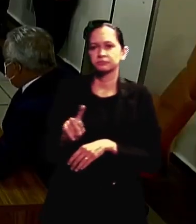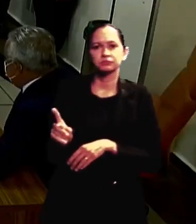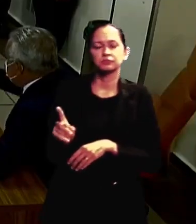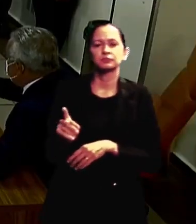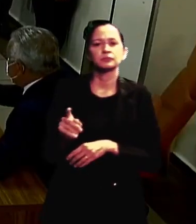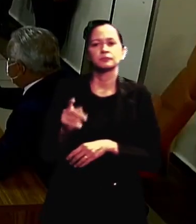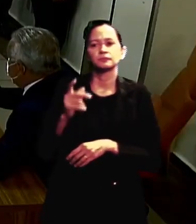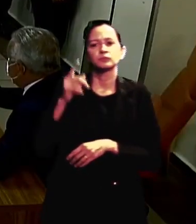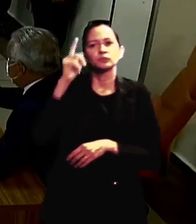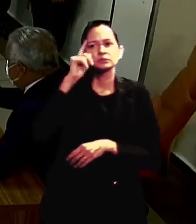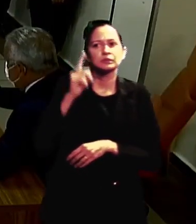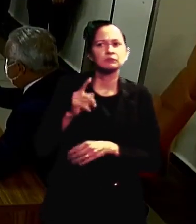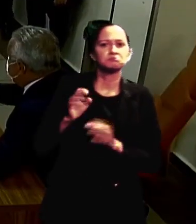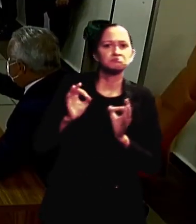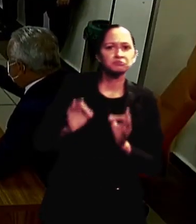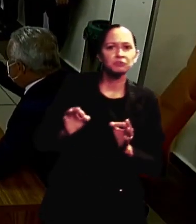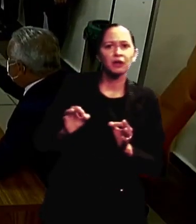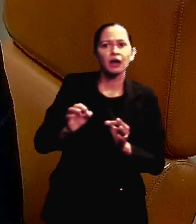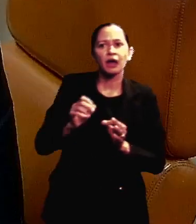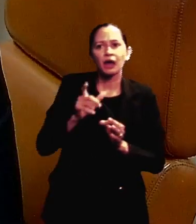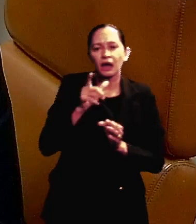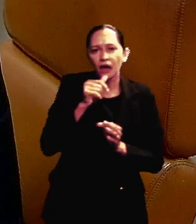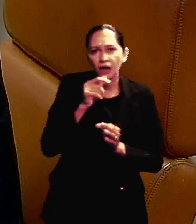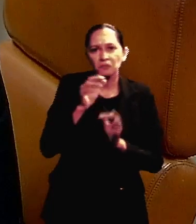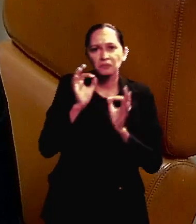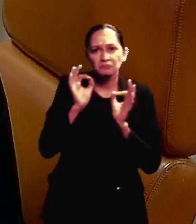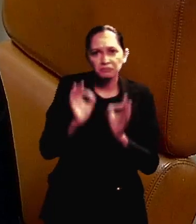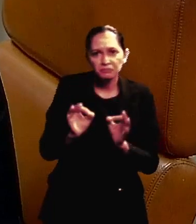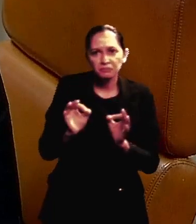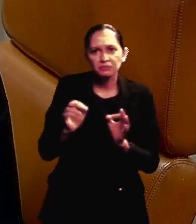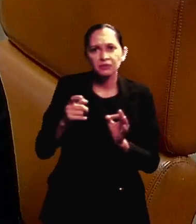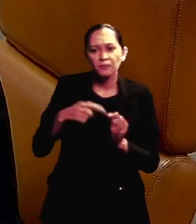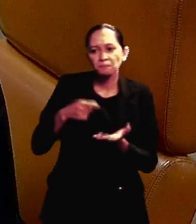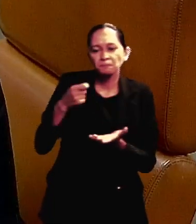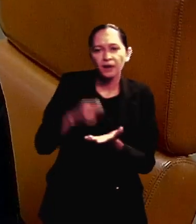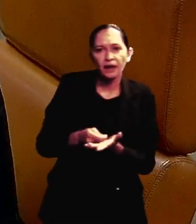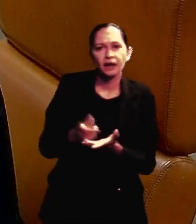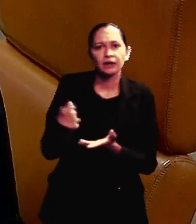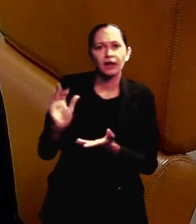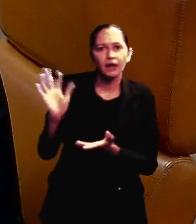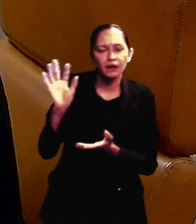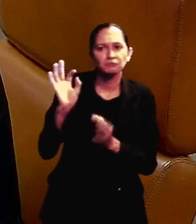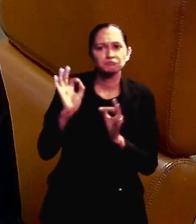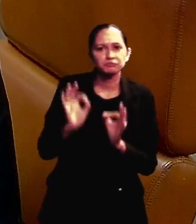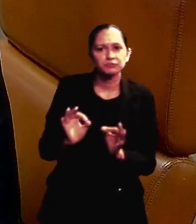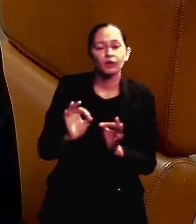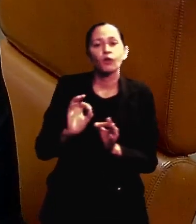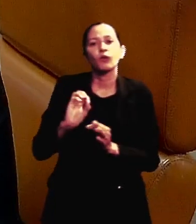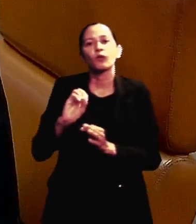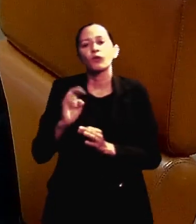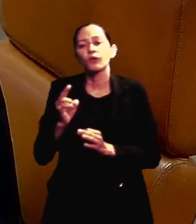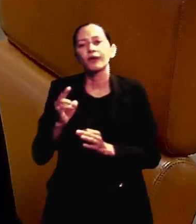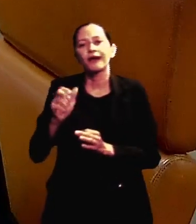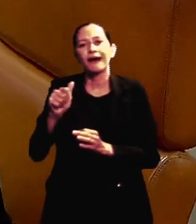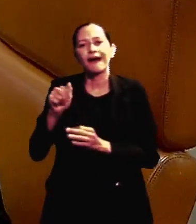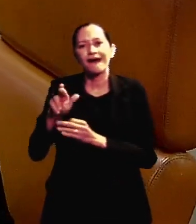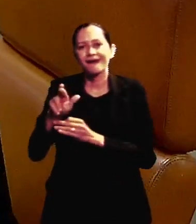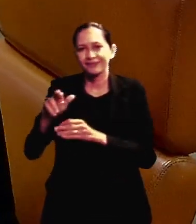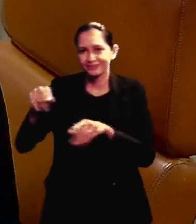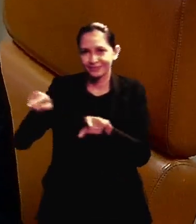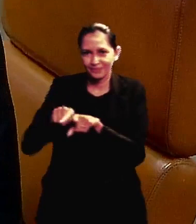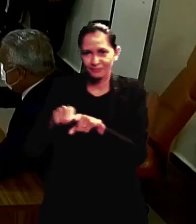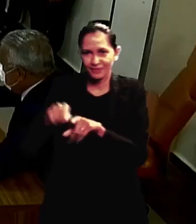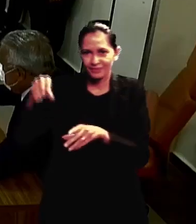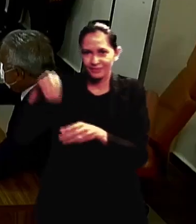Presidente. Pois não. Eu já vou votar meu voto separado aqui. Pela aprovação. Tá? Pelo projeto. O voto da Vossa